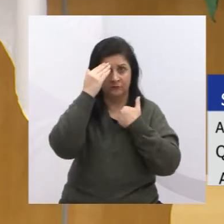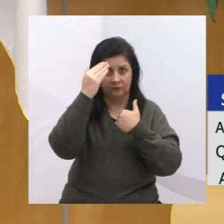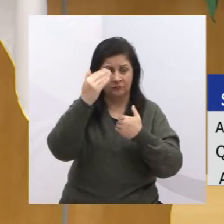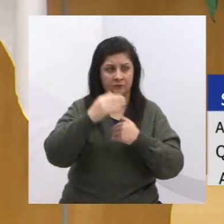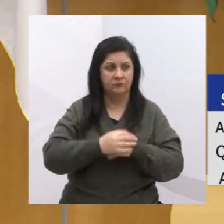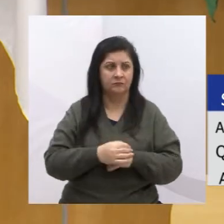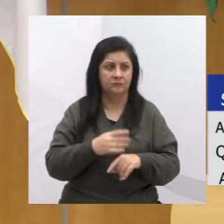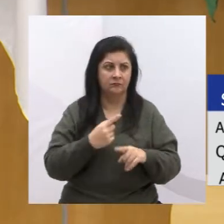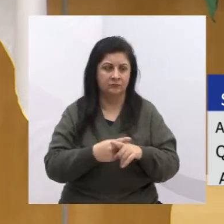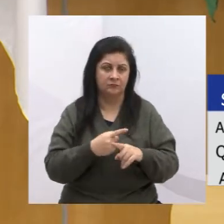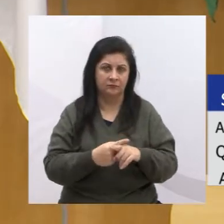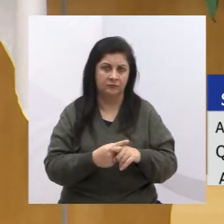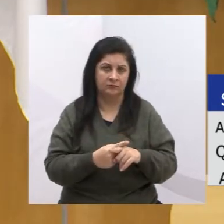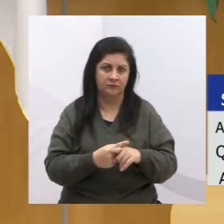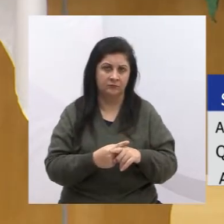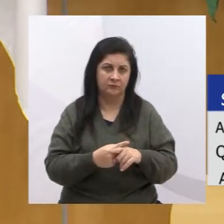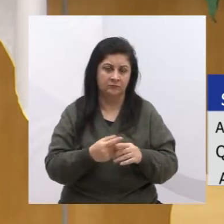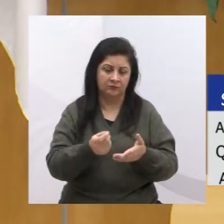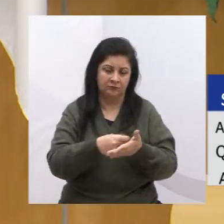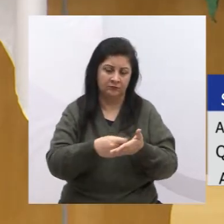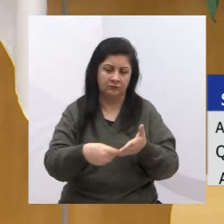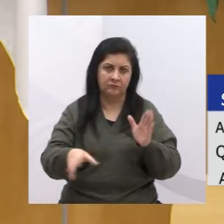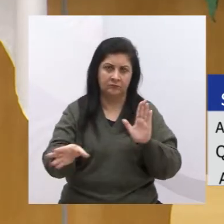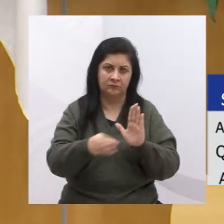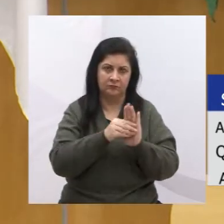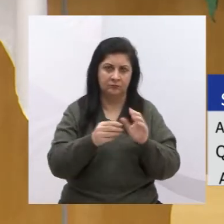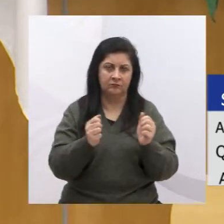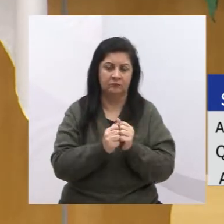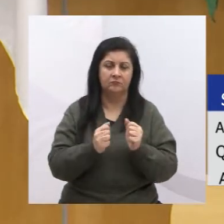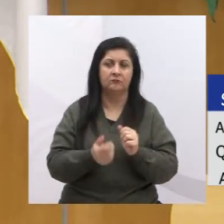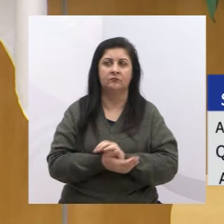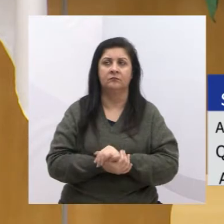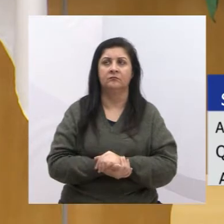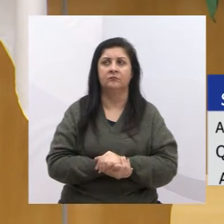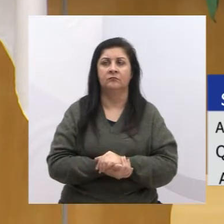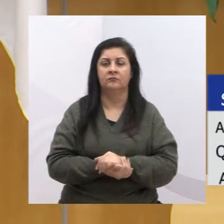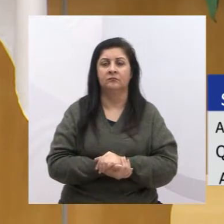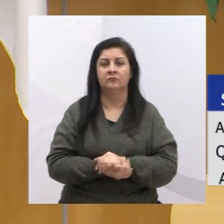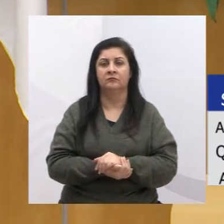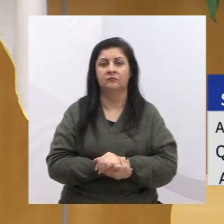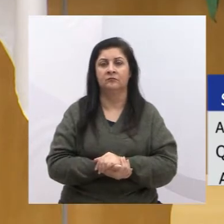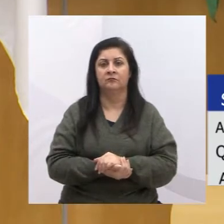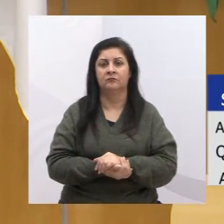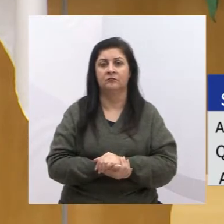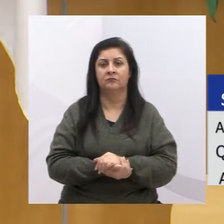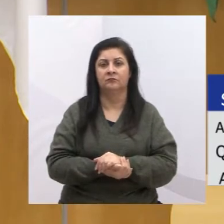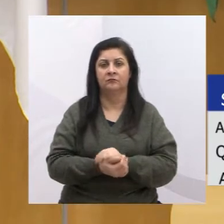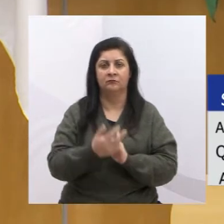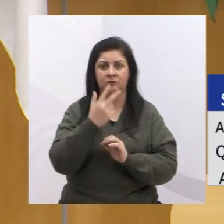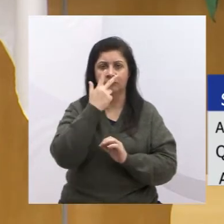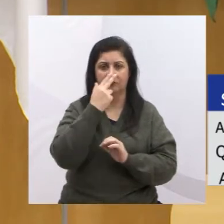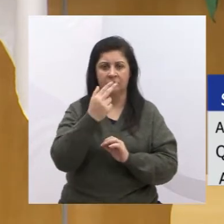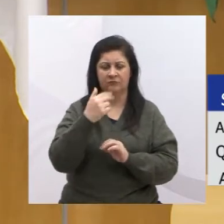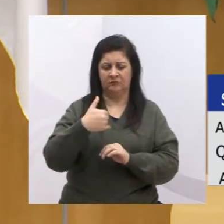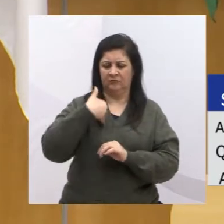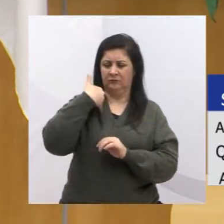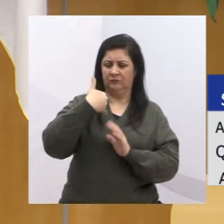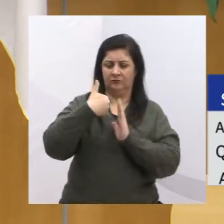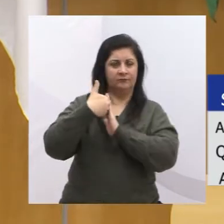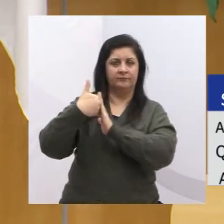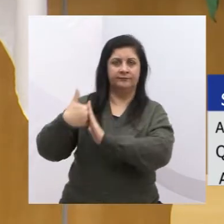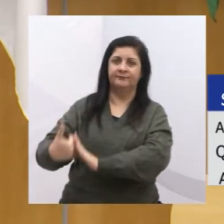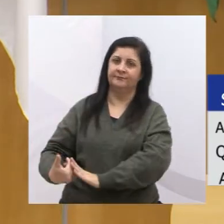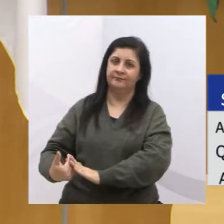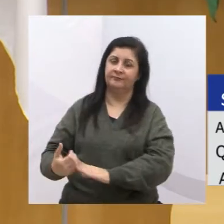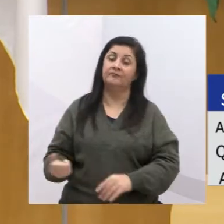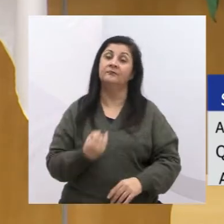nós assinamos uma emenda em conjunto e eu acho que a vaidade tem que ficar de lado, o importante é a cidade